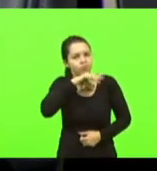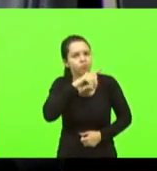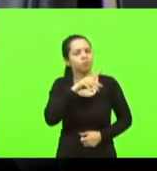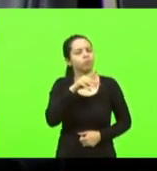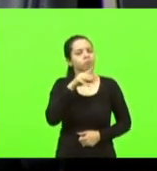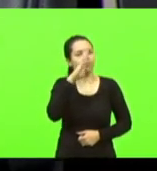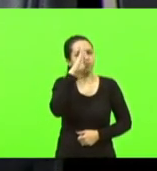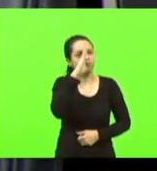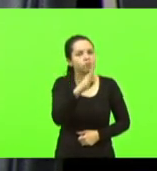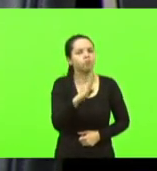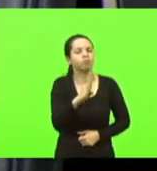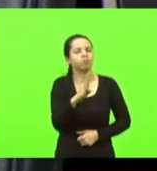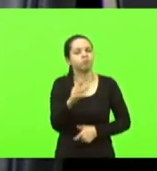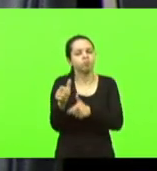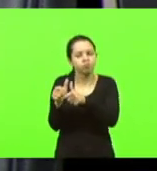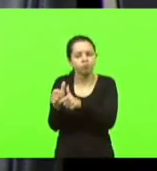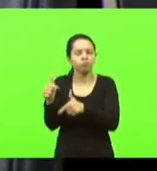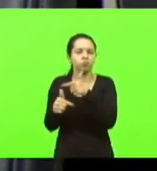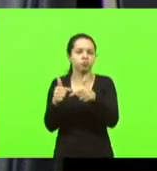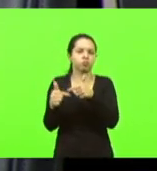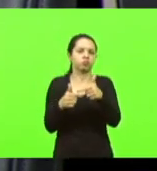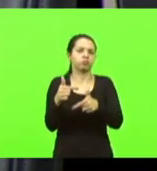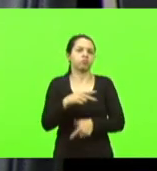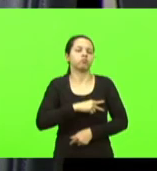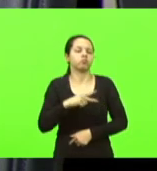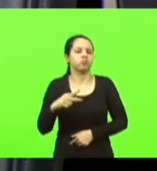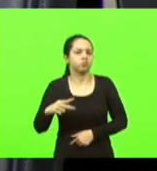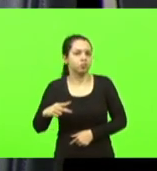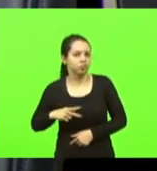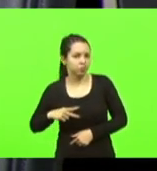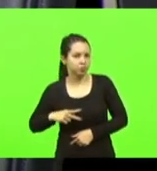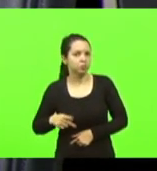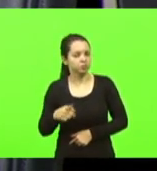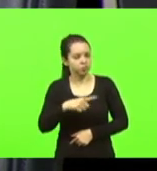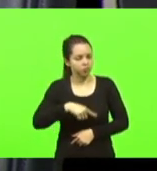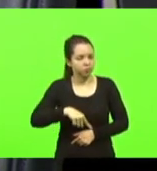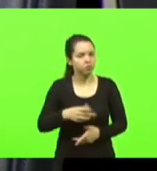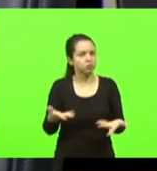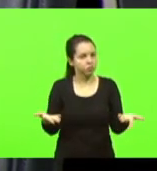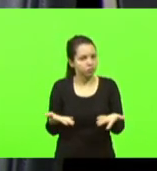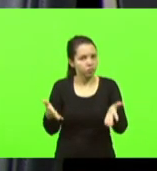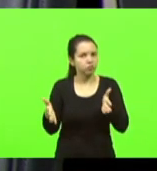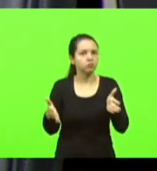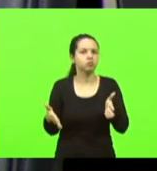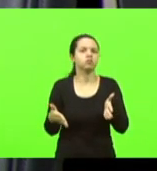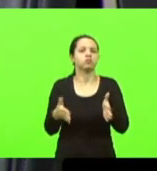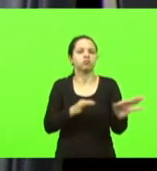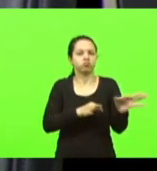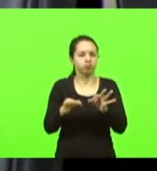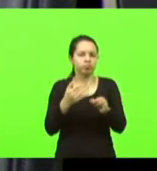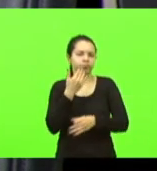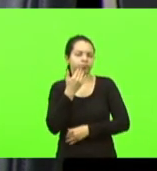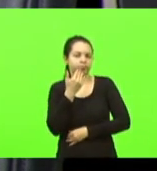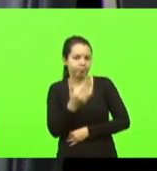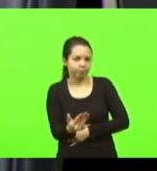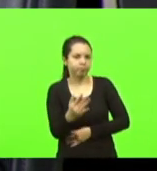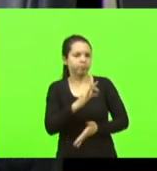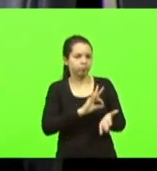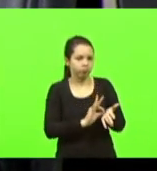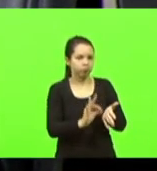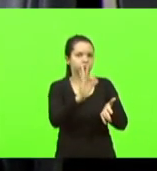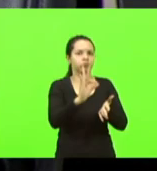público Olá neste momento nós fizemos o requerimento para que possamos em destaque